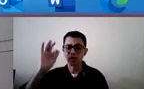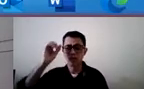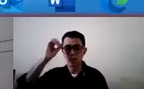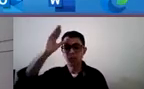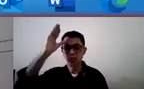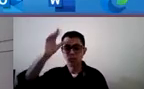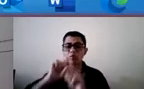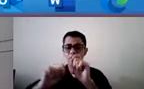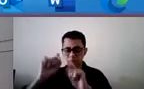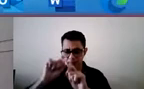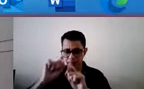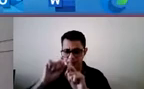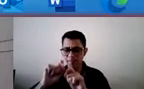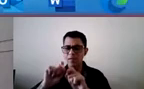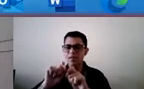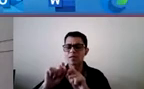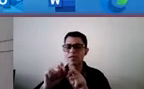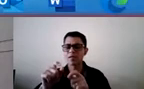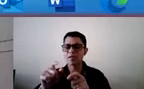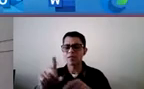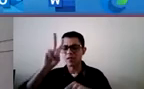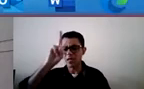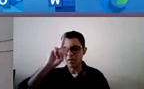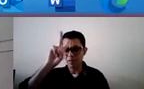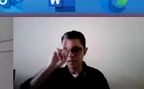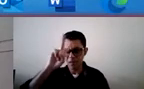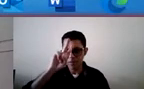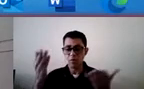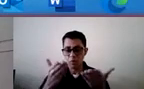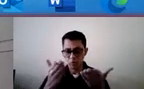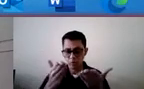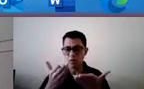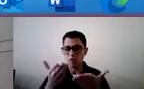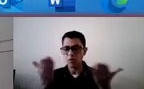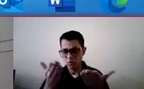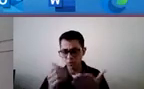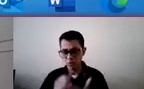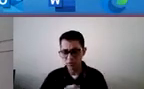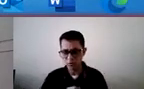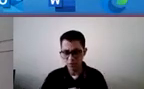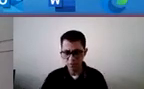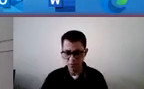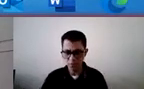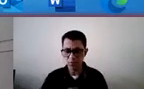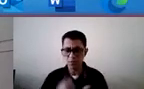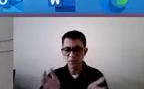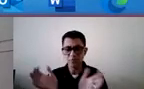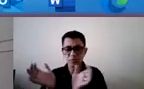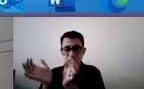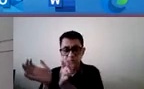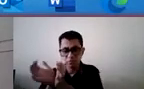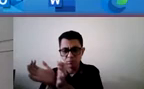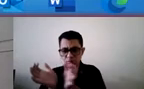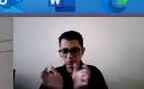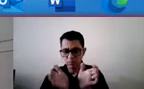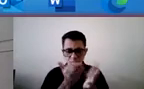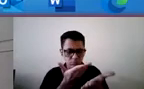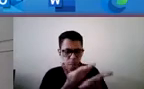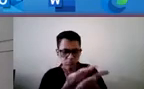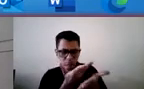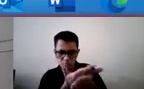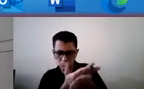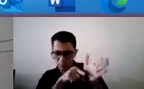conhecimentos está sendo muito revista hoje. Hoje nós temos aí um conjunto de